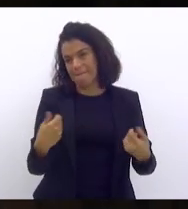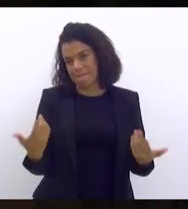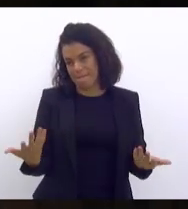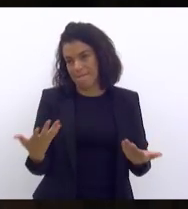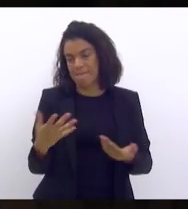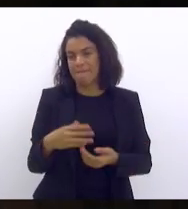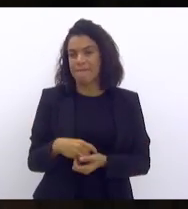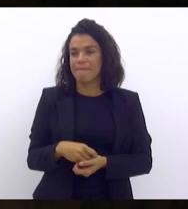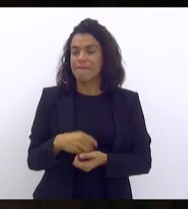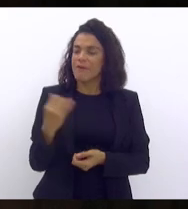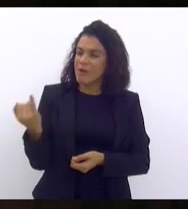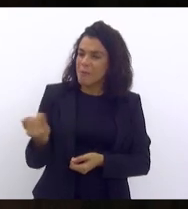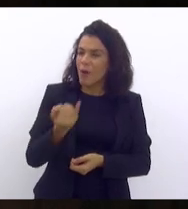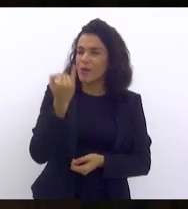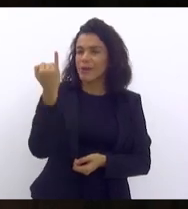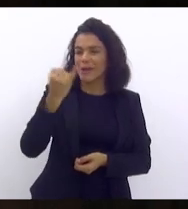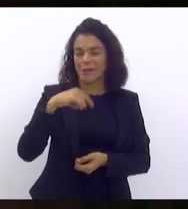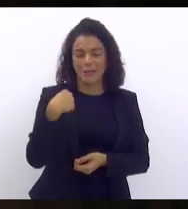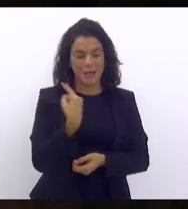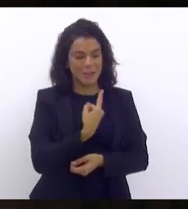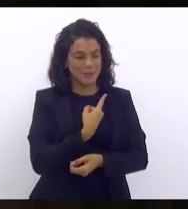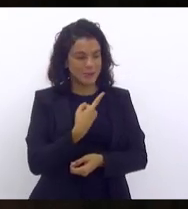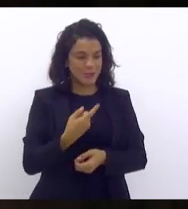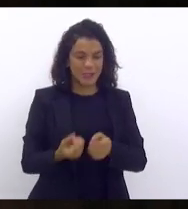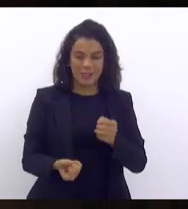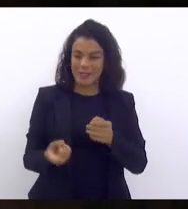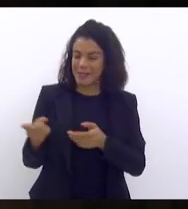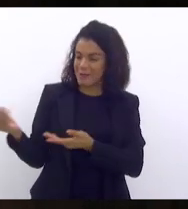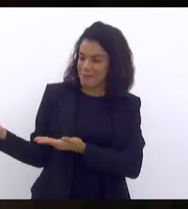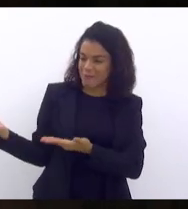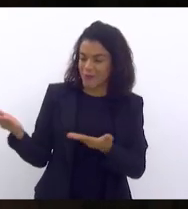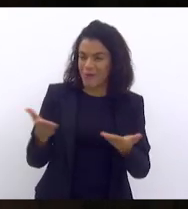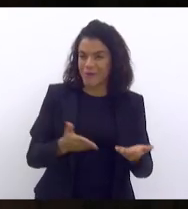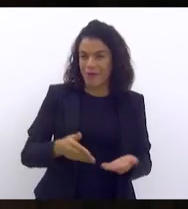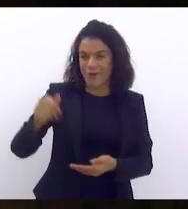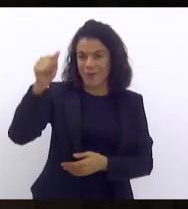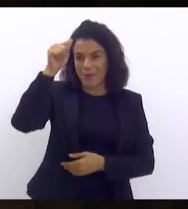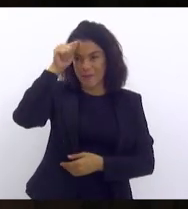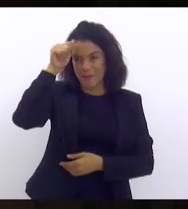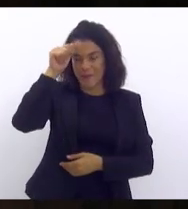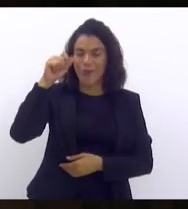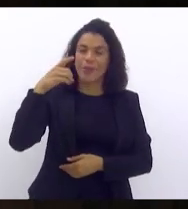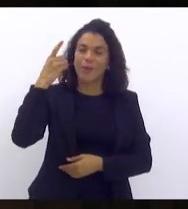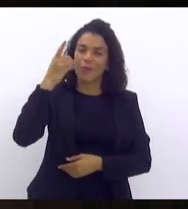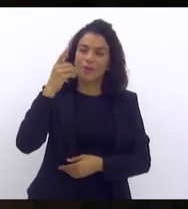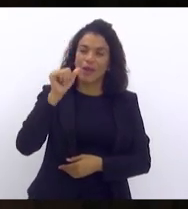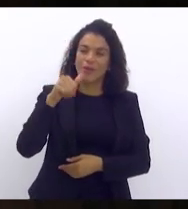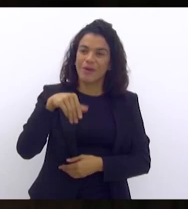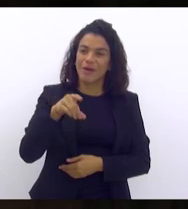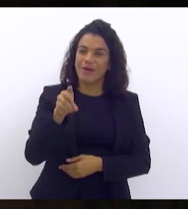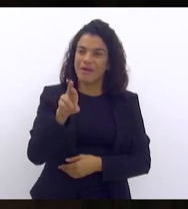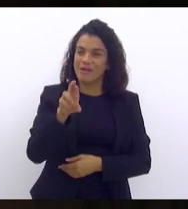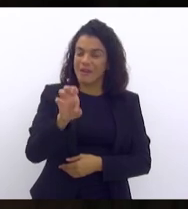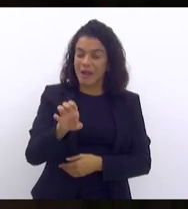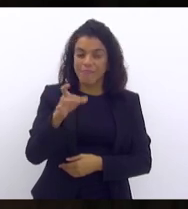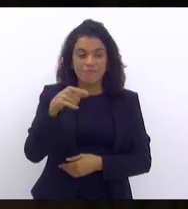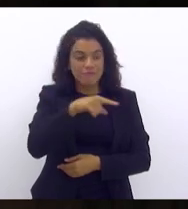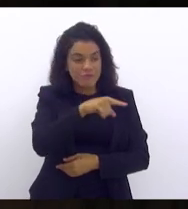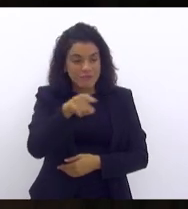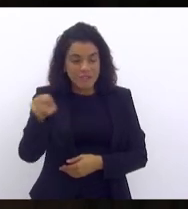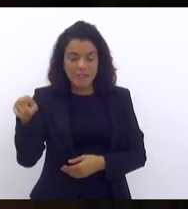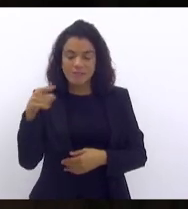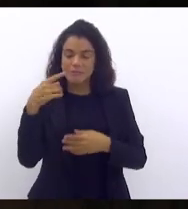Foi muito importante aqui a gente trazer o autor da lei, o deputado André Correia, a gente, vocês testemunharem que